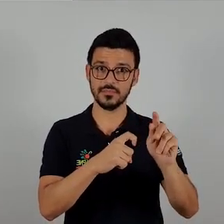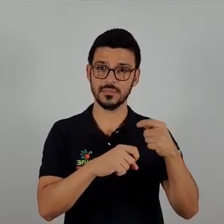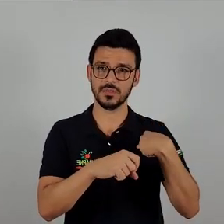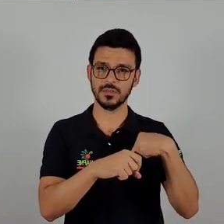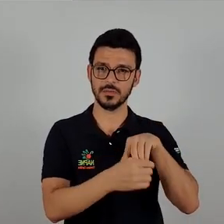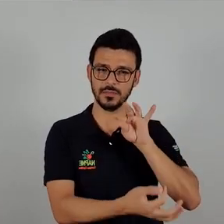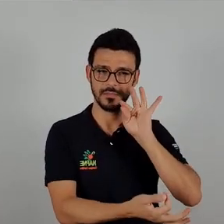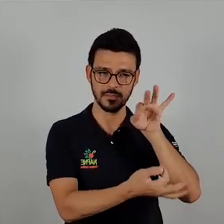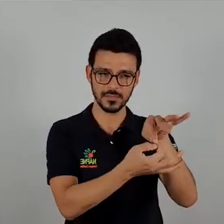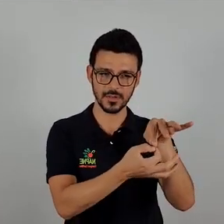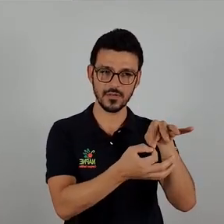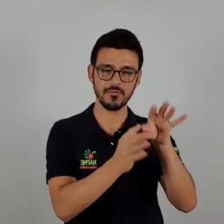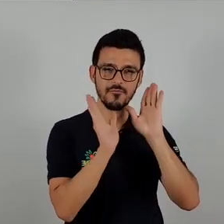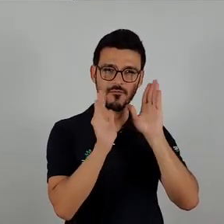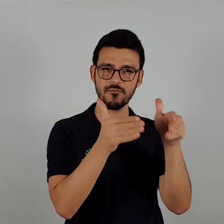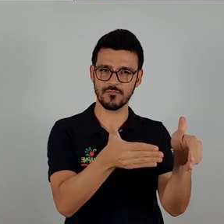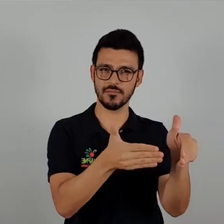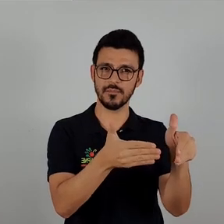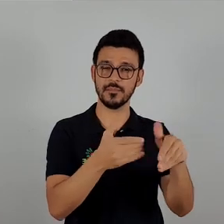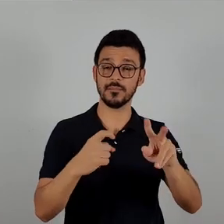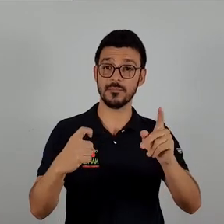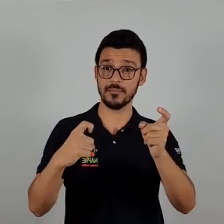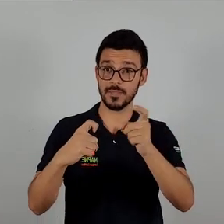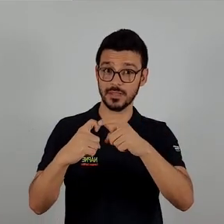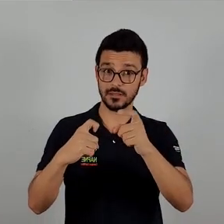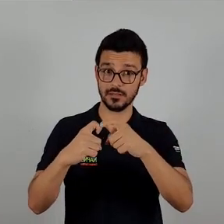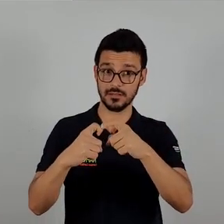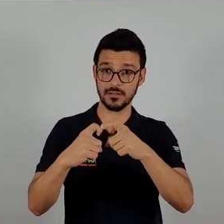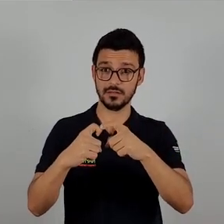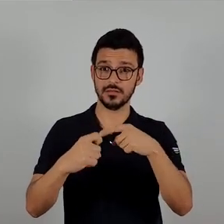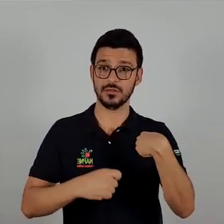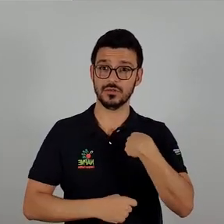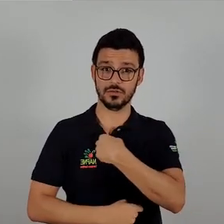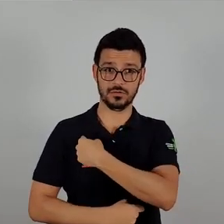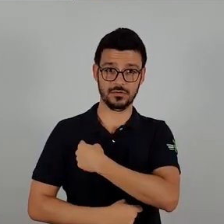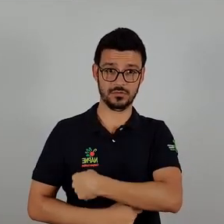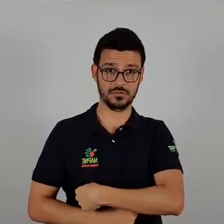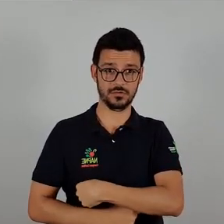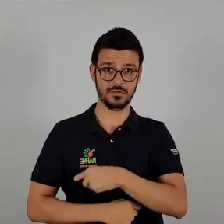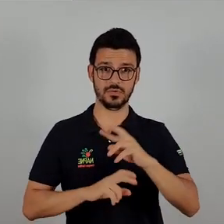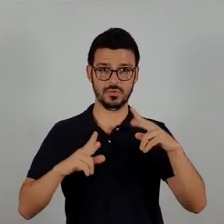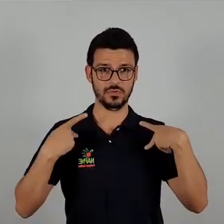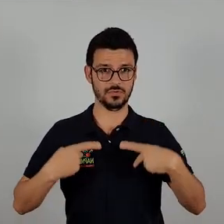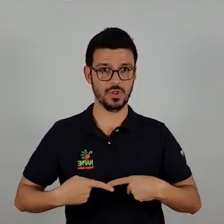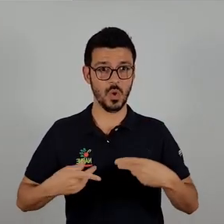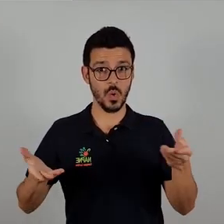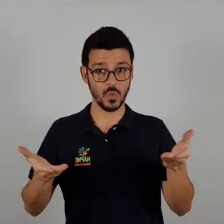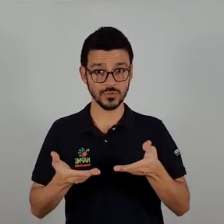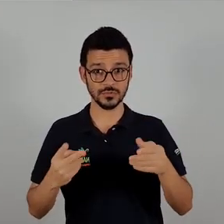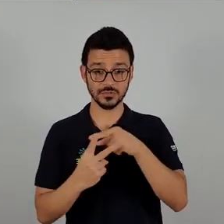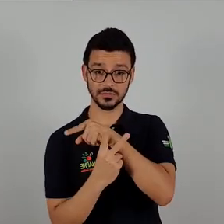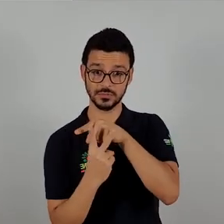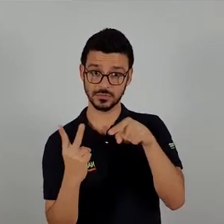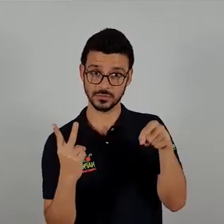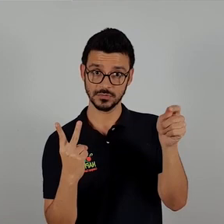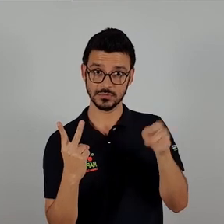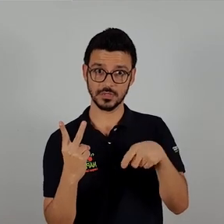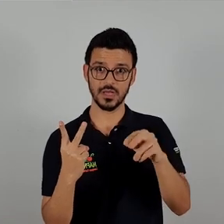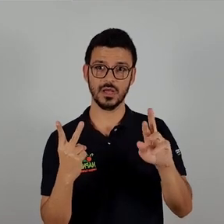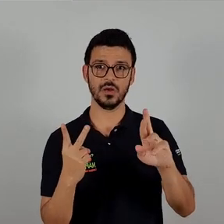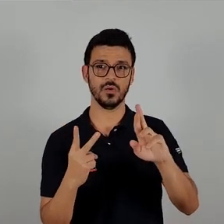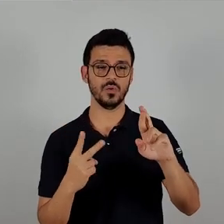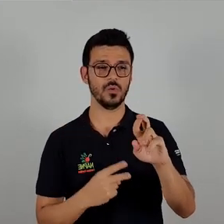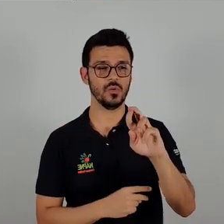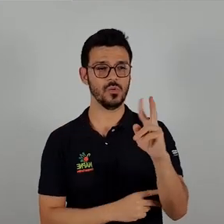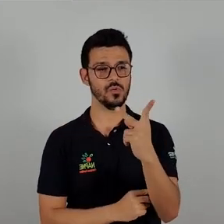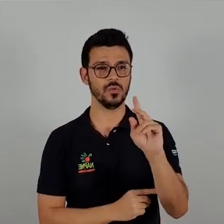graduação em veterinária na medicina chinesa humana, e hoje eu atuo nas 2 áreas por meio da terapia holística, que é nada mais do que pensar no